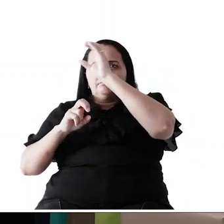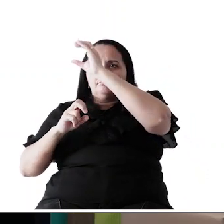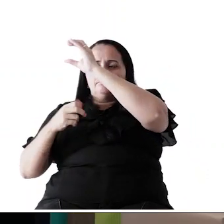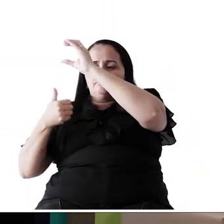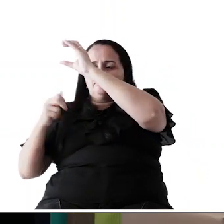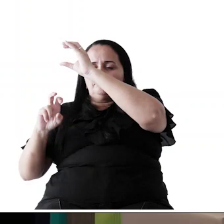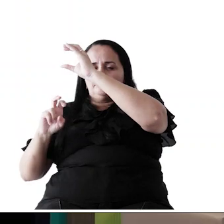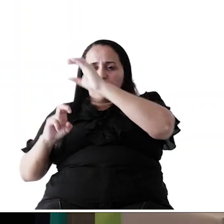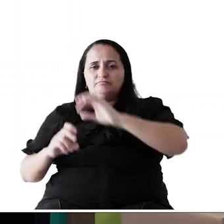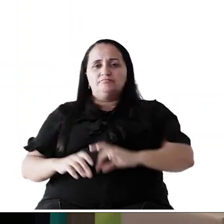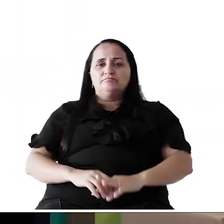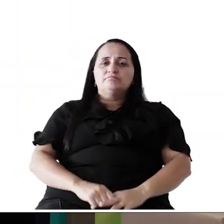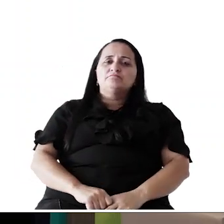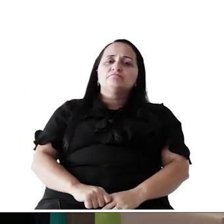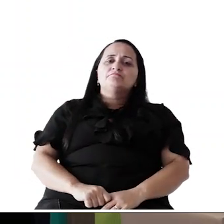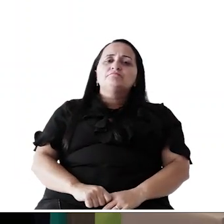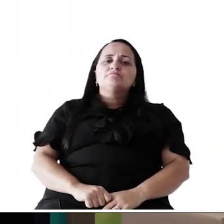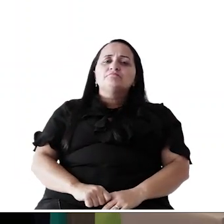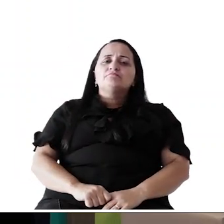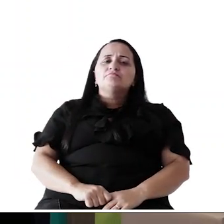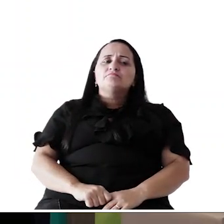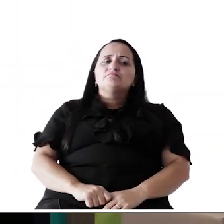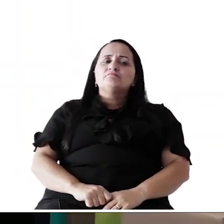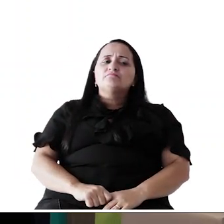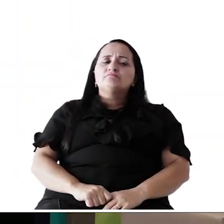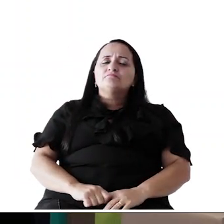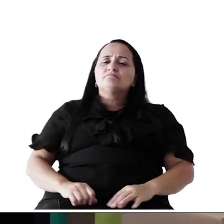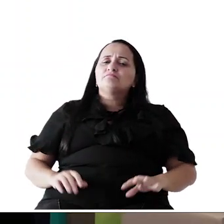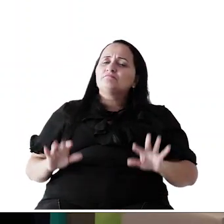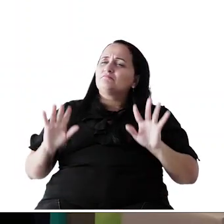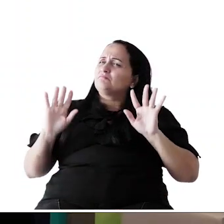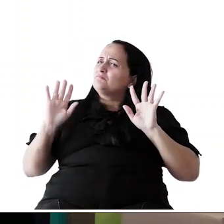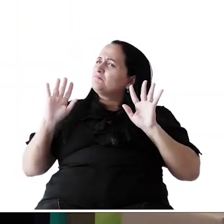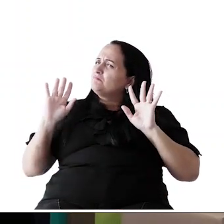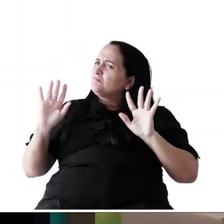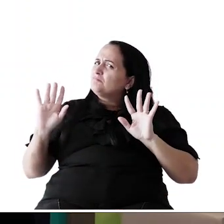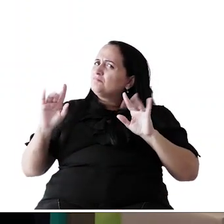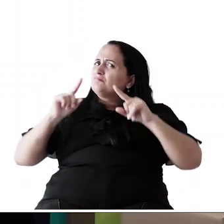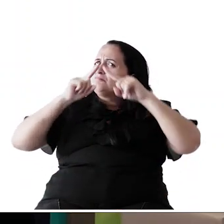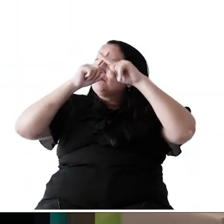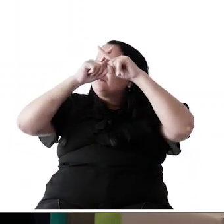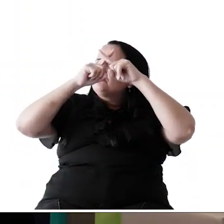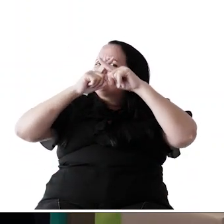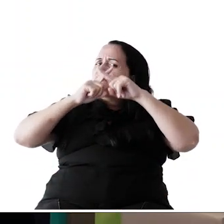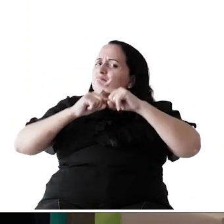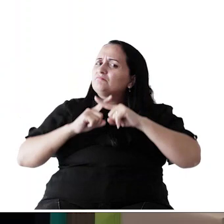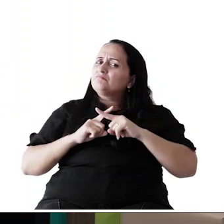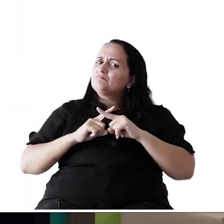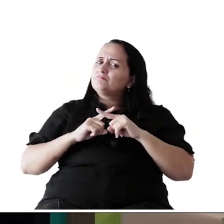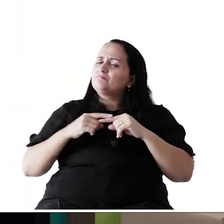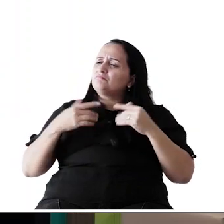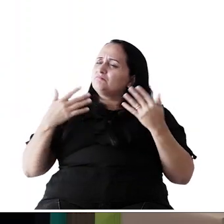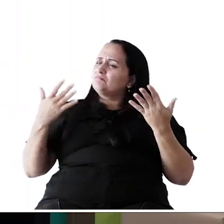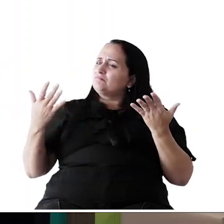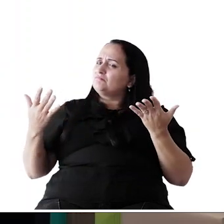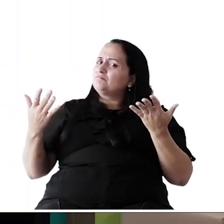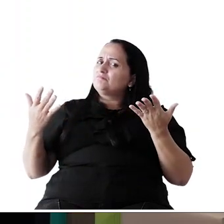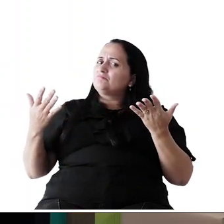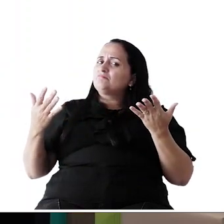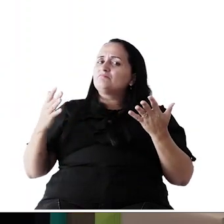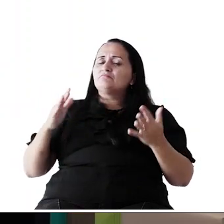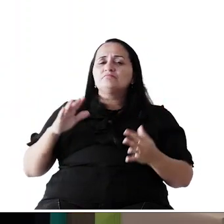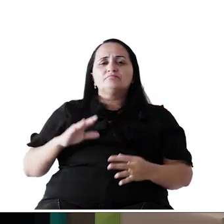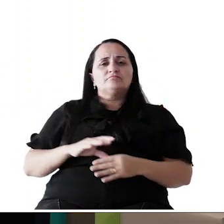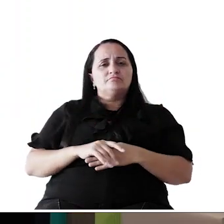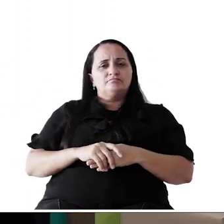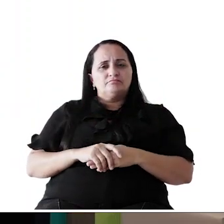C é igual a 15. Mas Pro, a senhora disse que era um operador multiplicativo e que a gente iria fazer uma multiplicação.